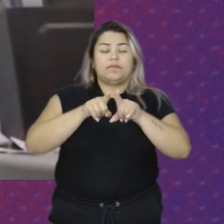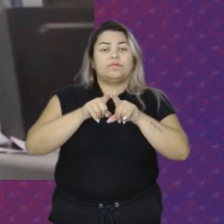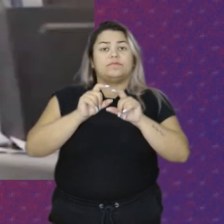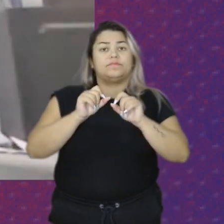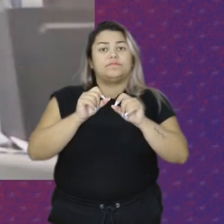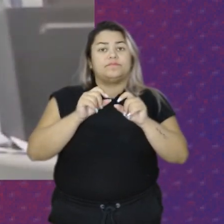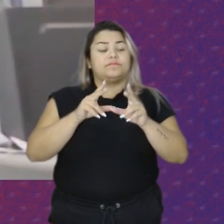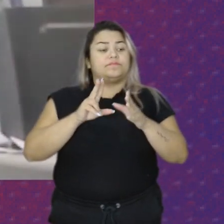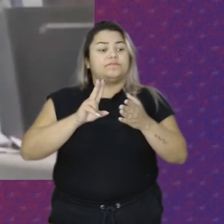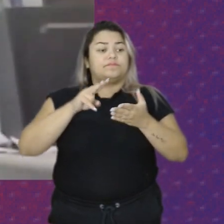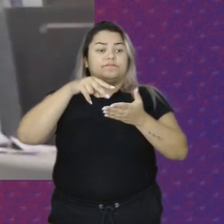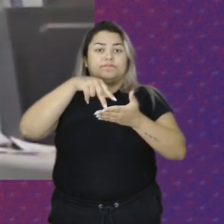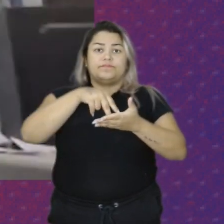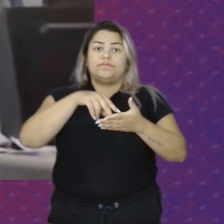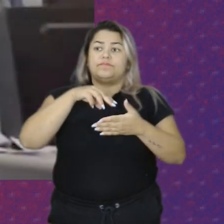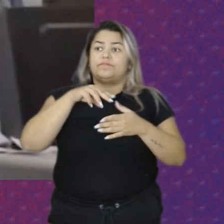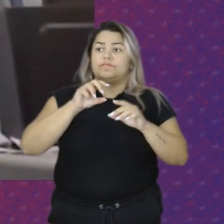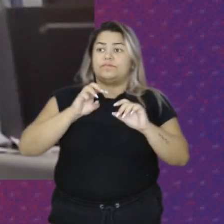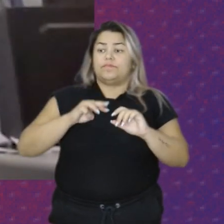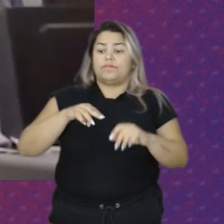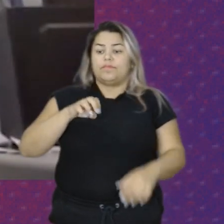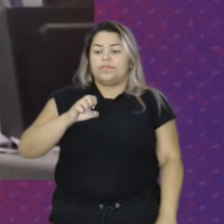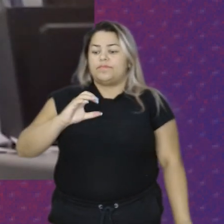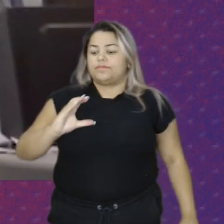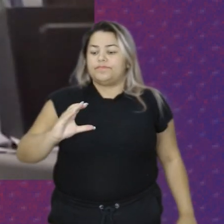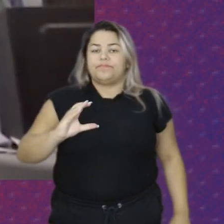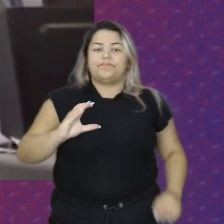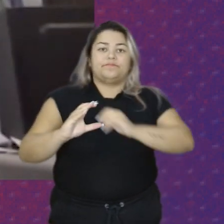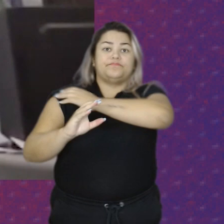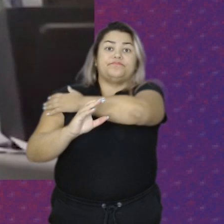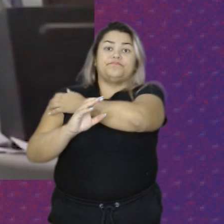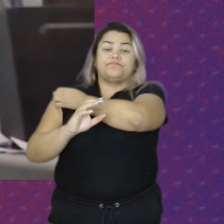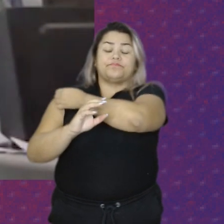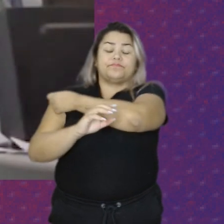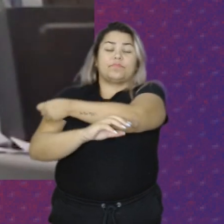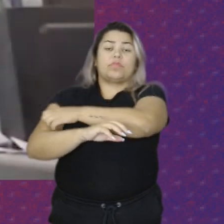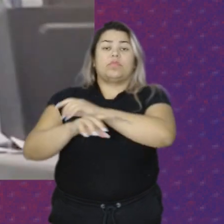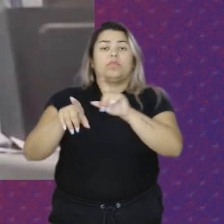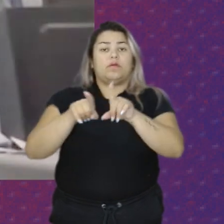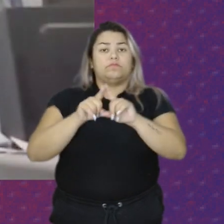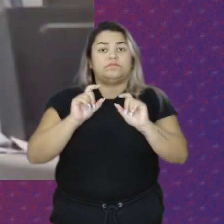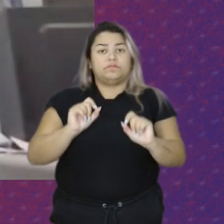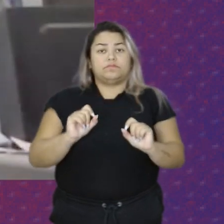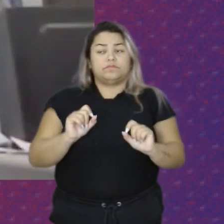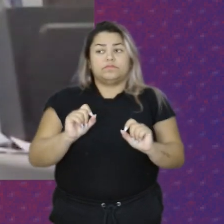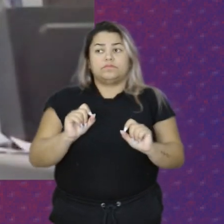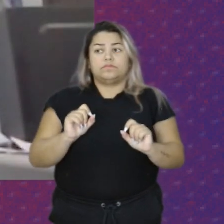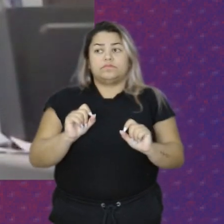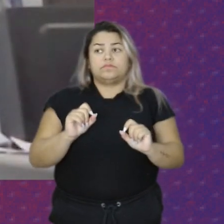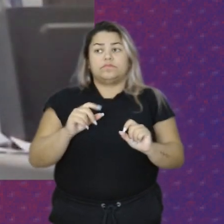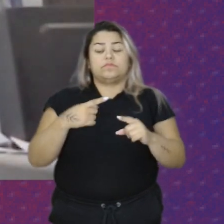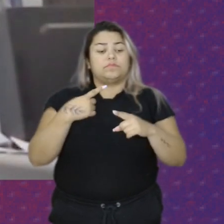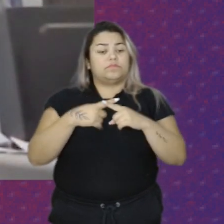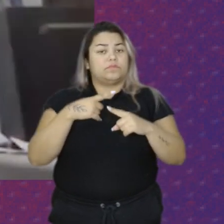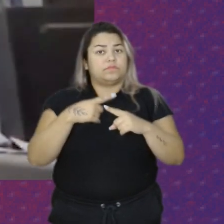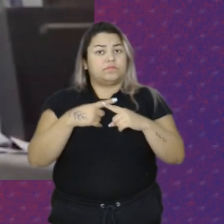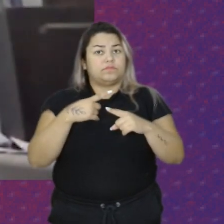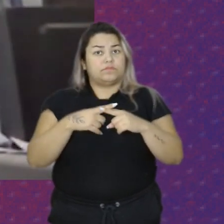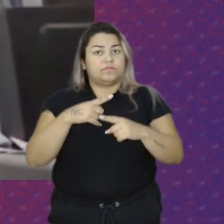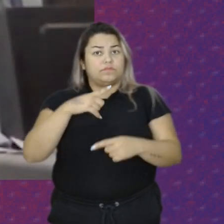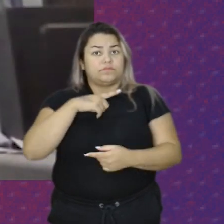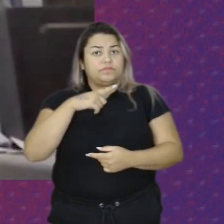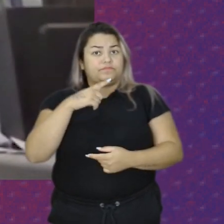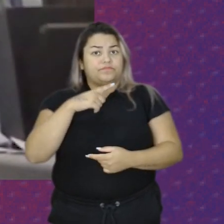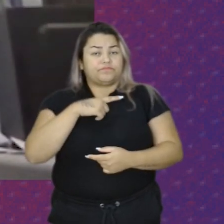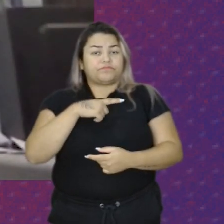para ter acesso a essa internet, né? Então, assim, até que ponto a gente evoluiu e até que ponto a gente ainda tem que evoluir. Porque